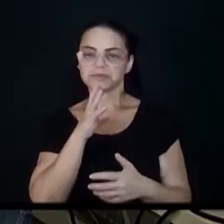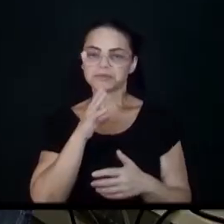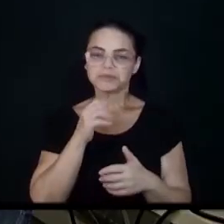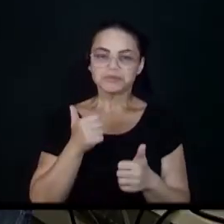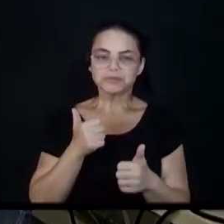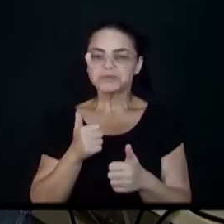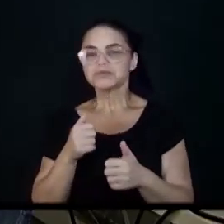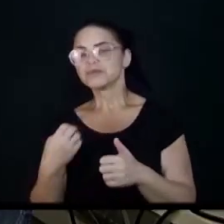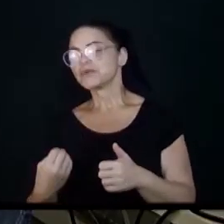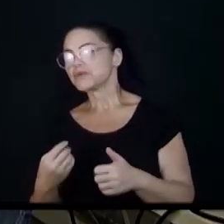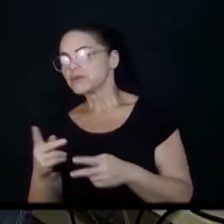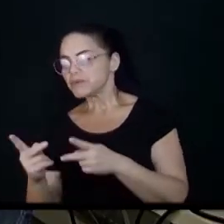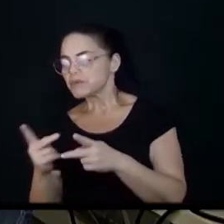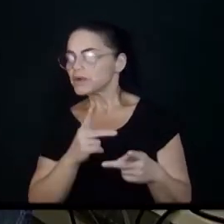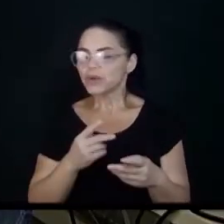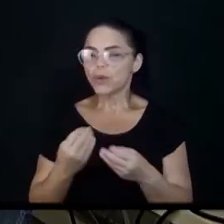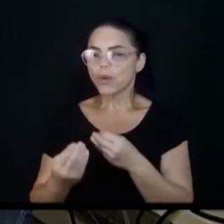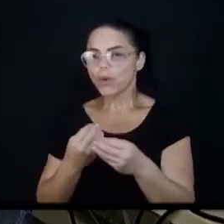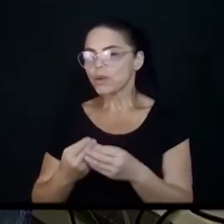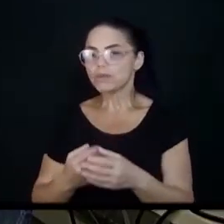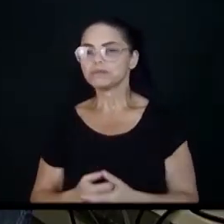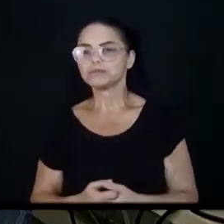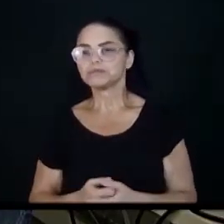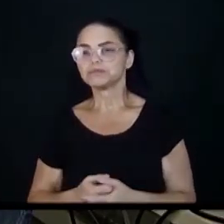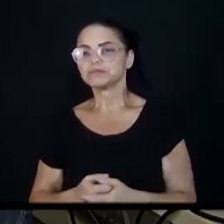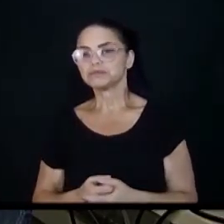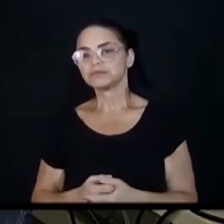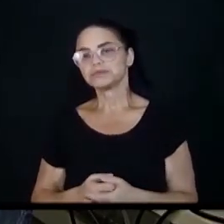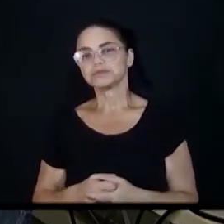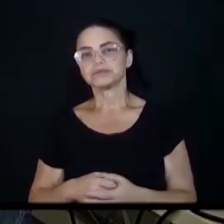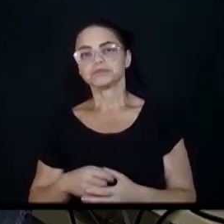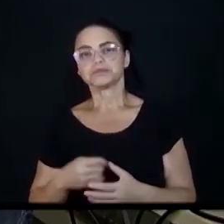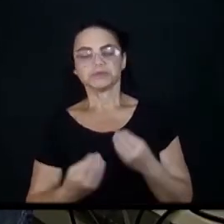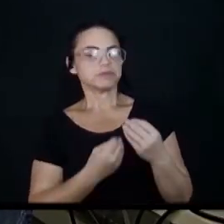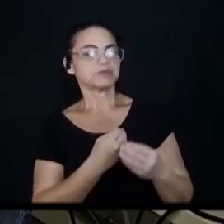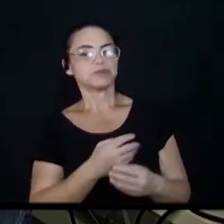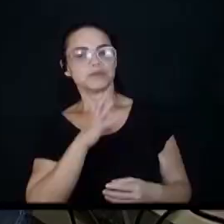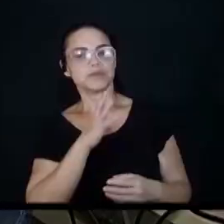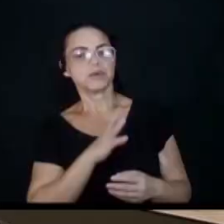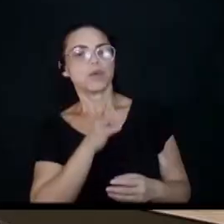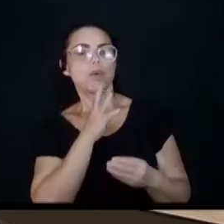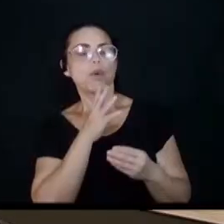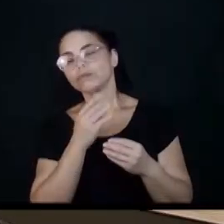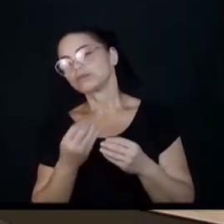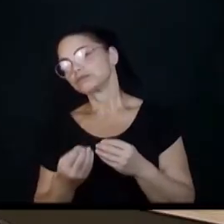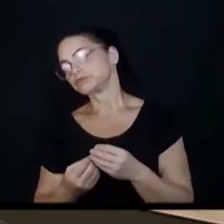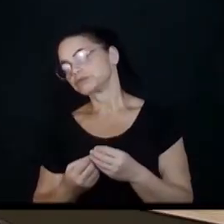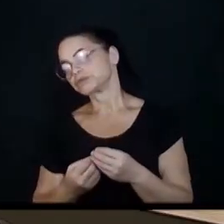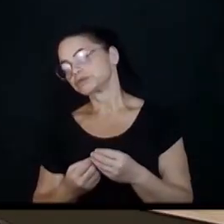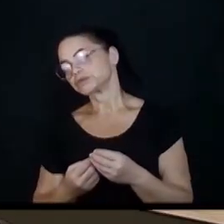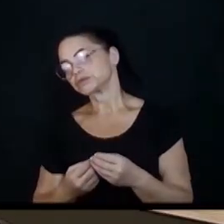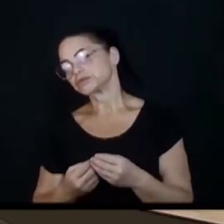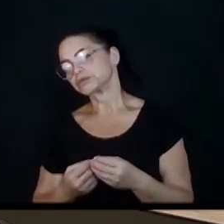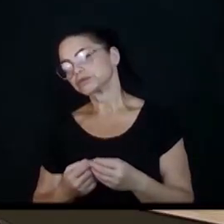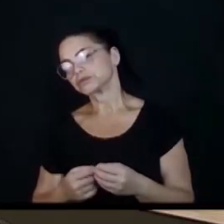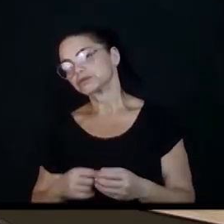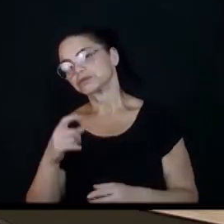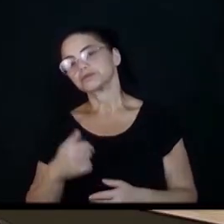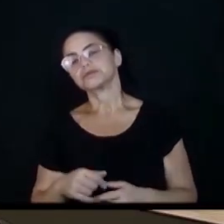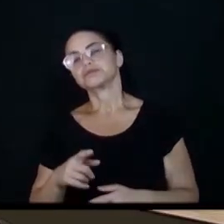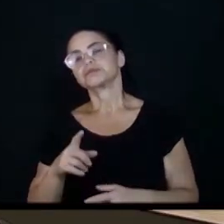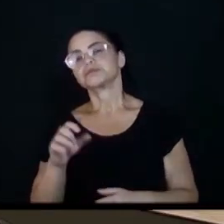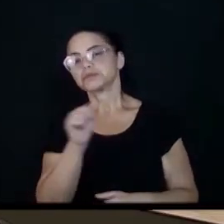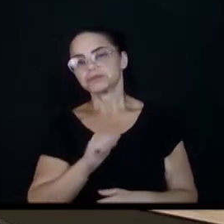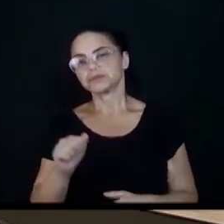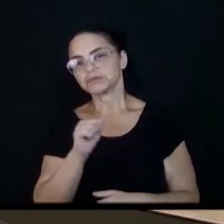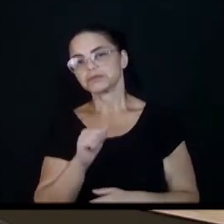que funciona essa parte mesmo? O público, quem está em casa. O Direito de Ser está aberto todos